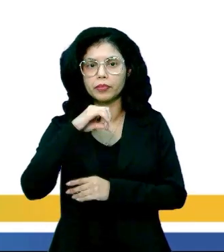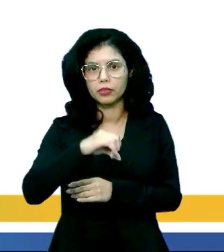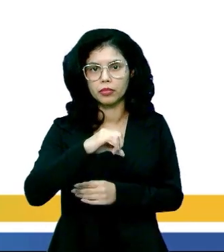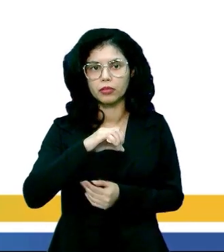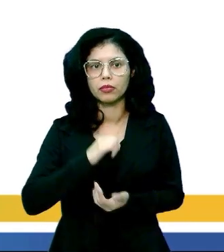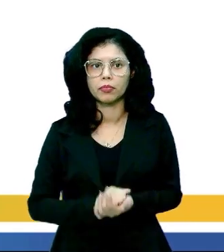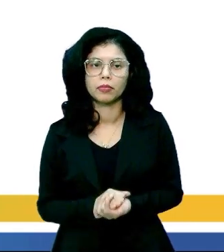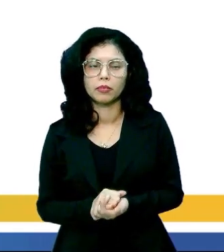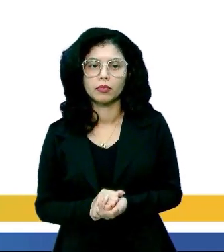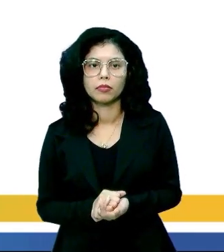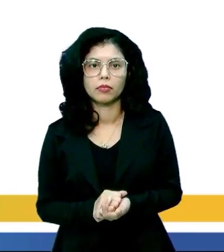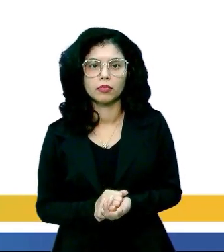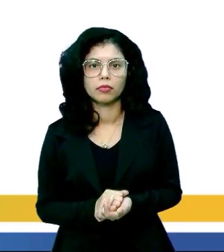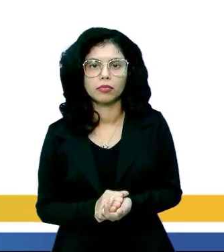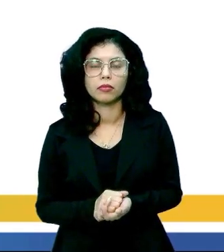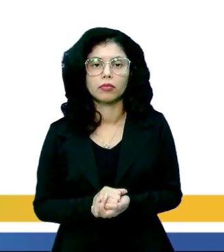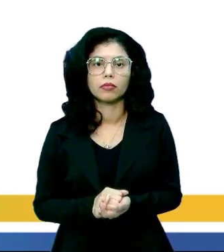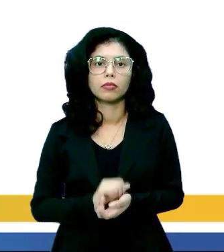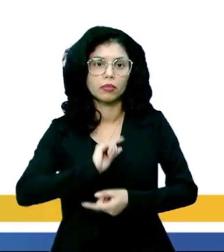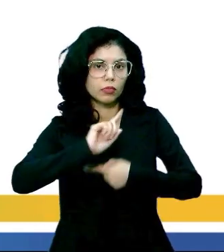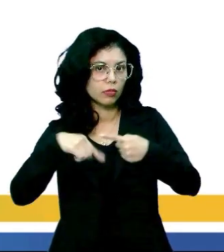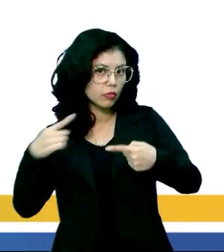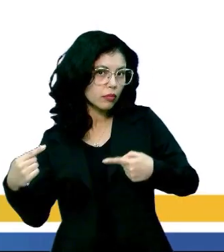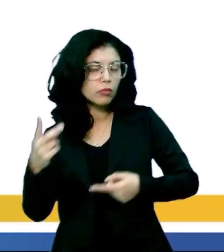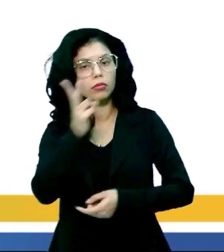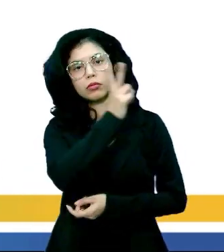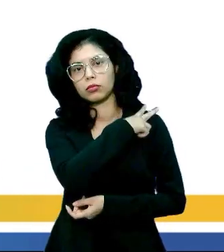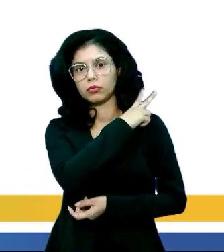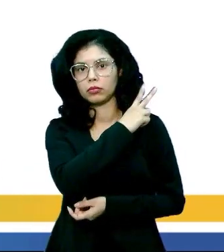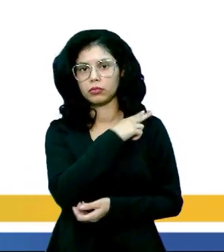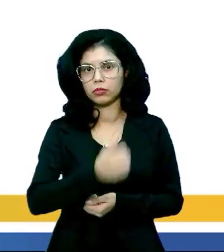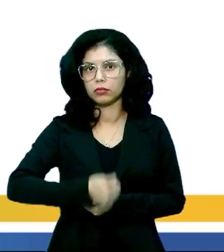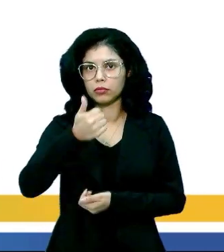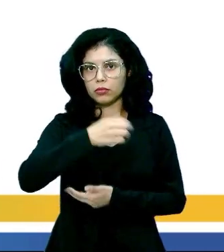Questão 9. Está no livro do segundo ano, a